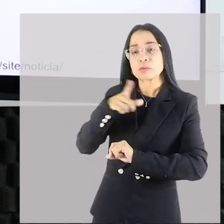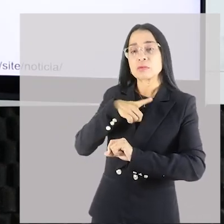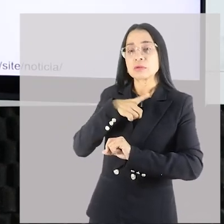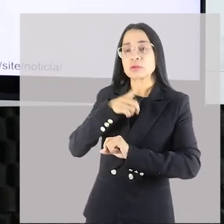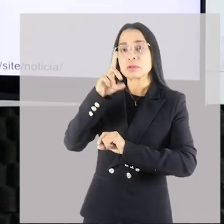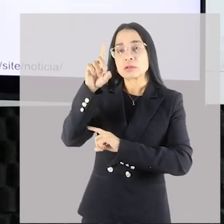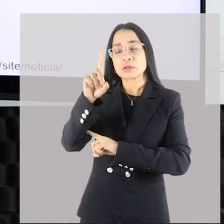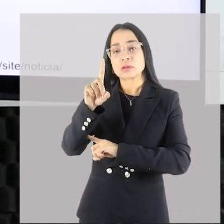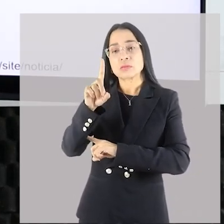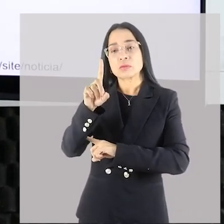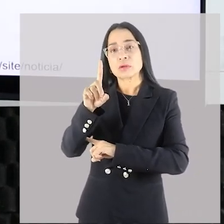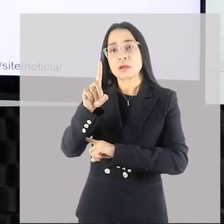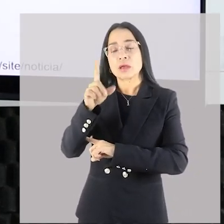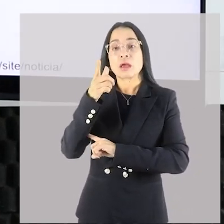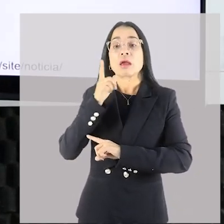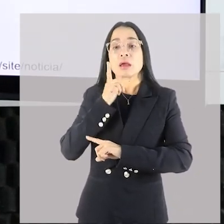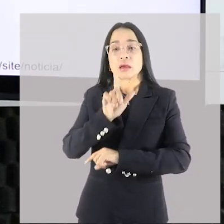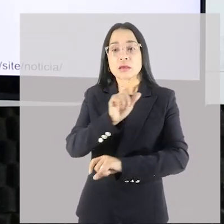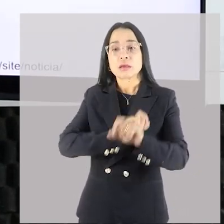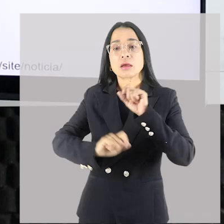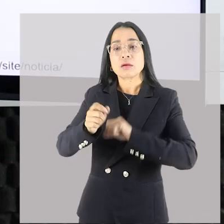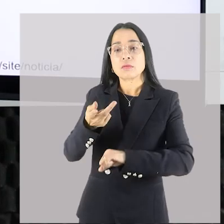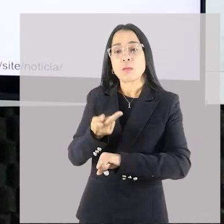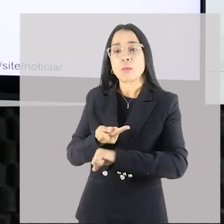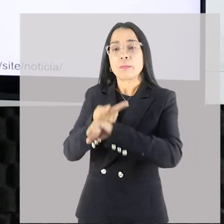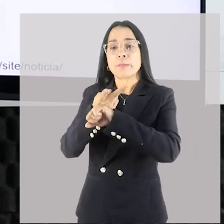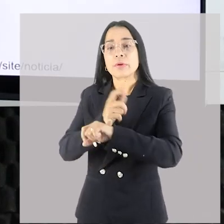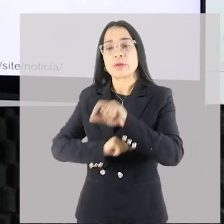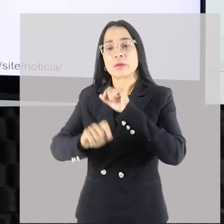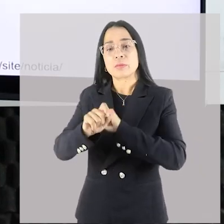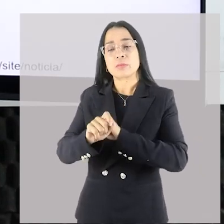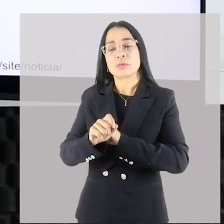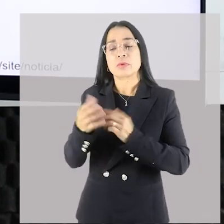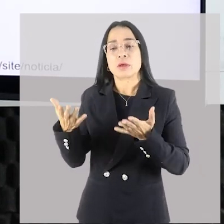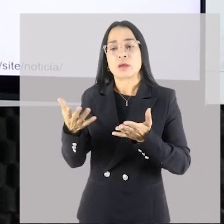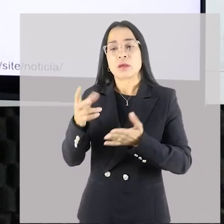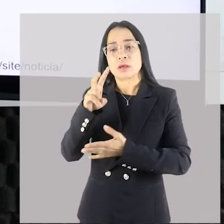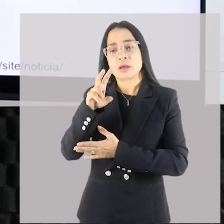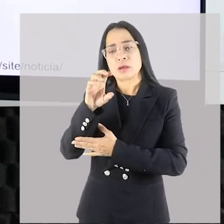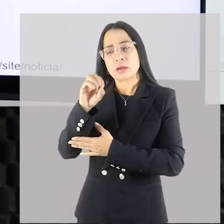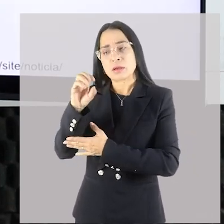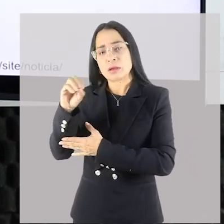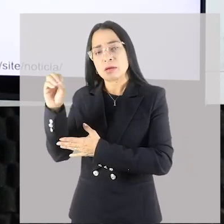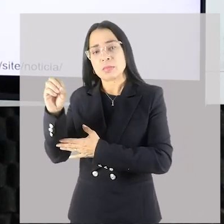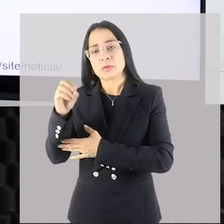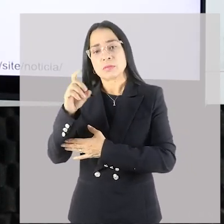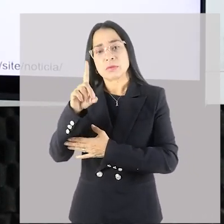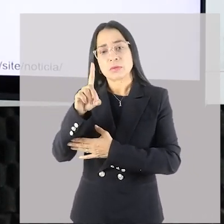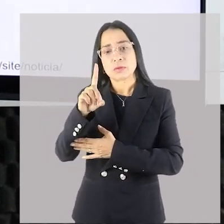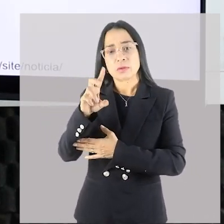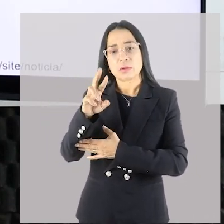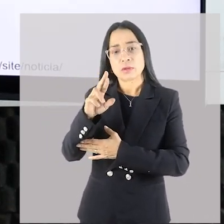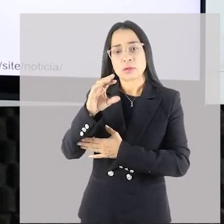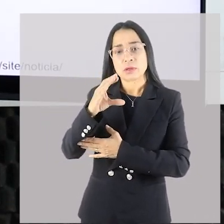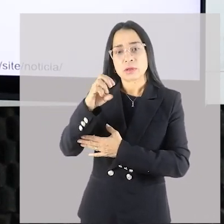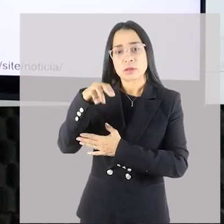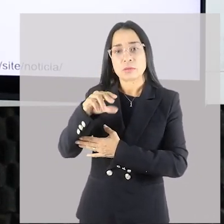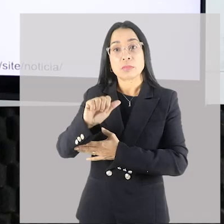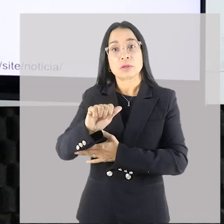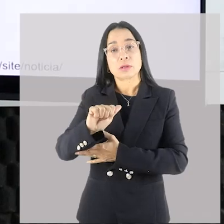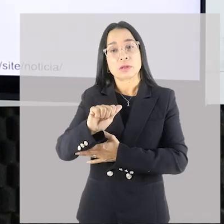para comprar aí o que na época era bem grandioso para ele, um rebanho de ovelhas. Então